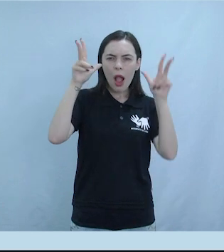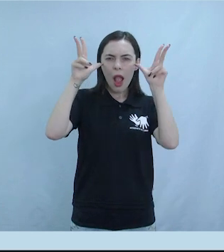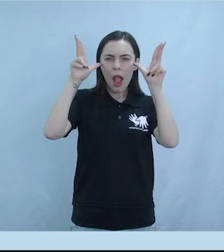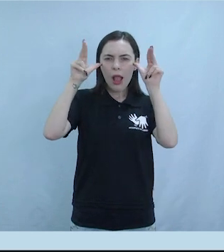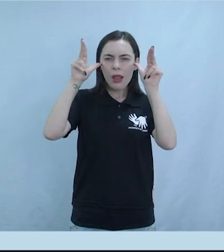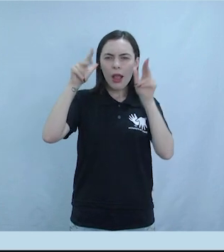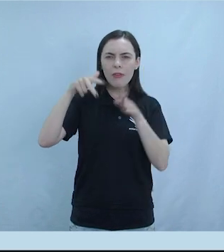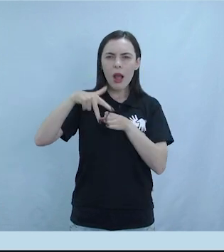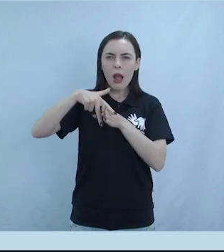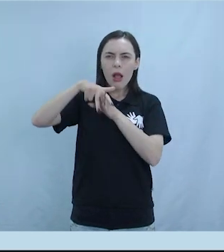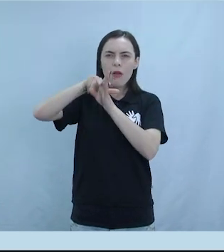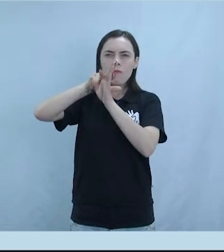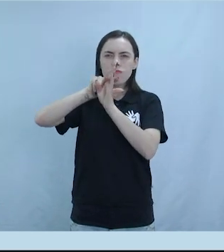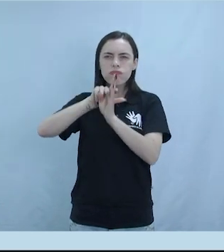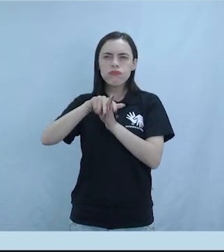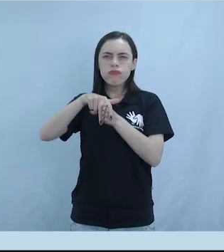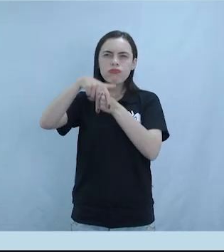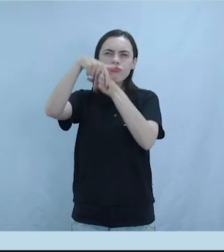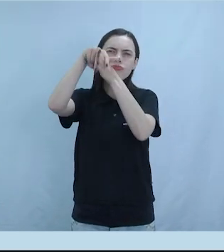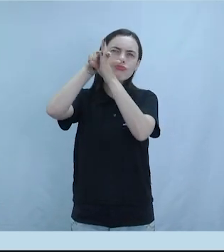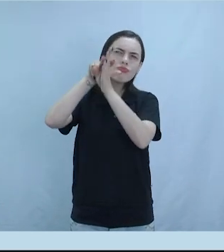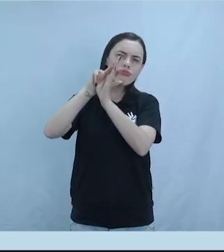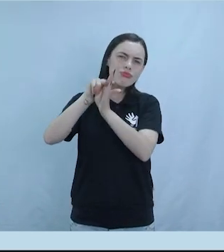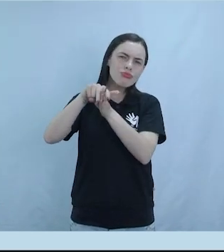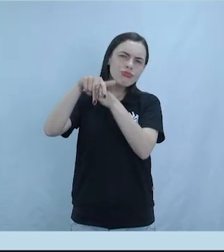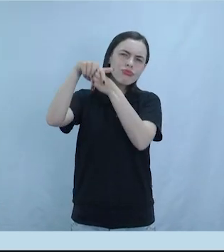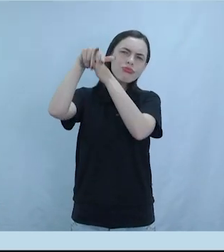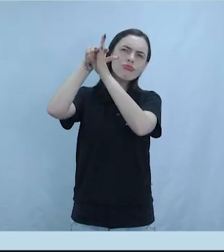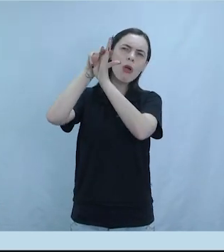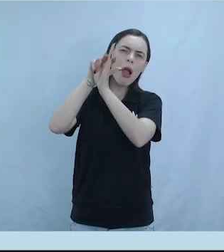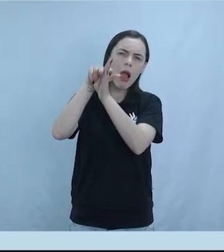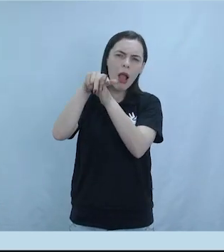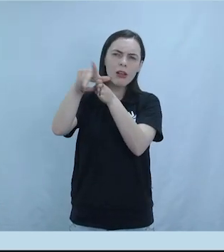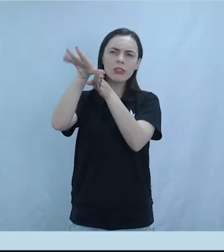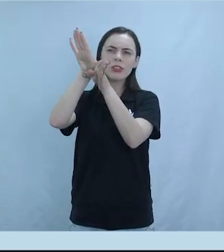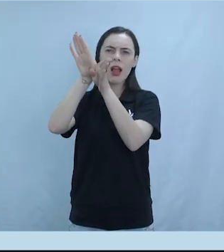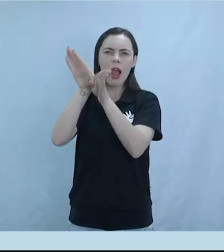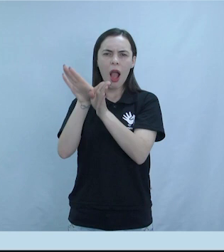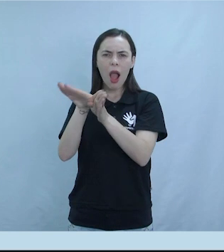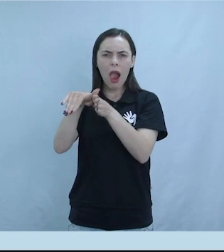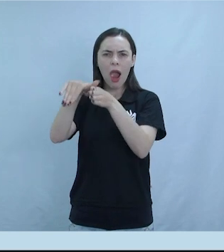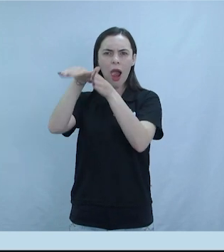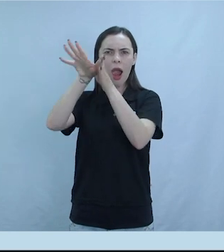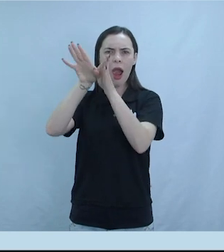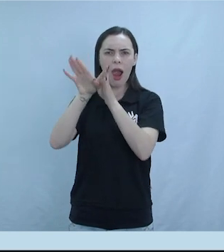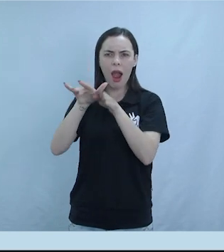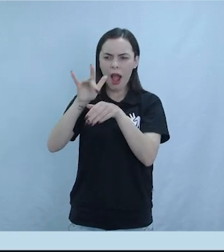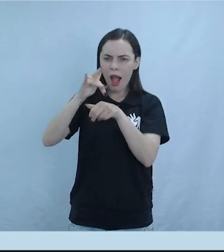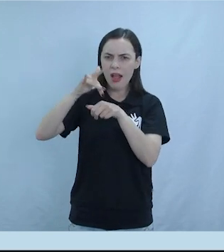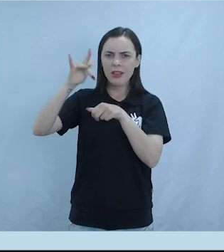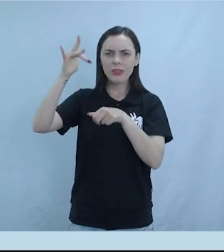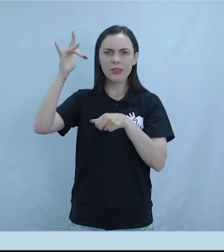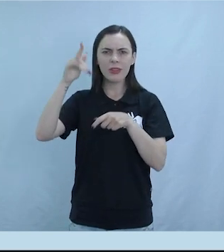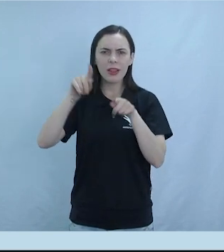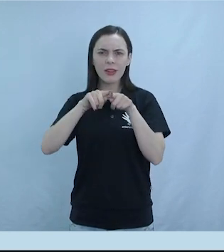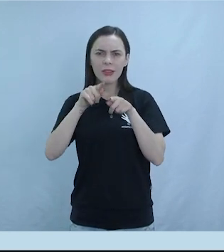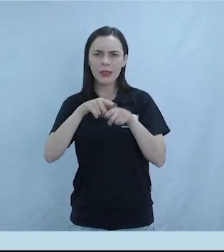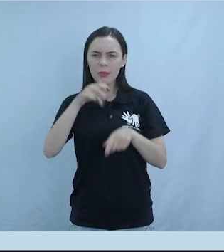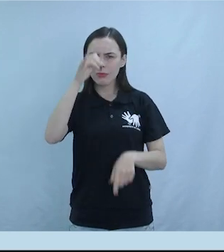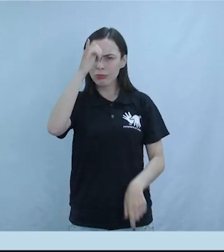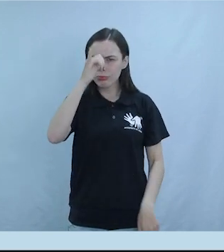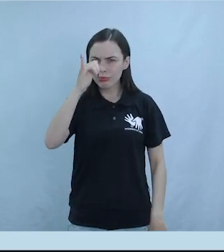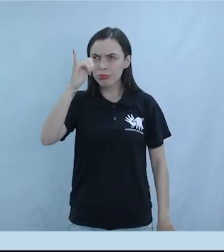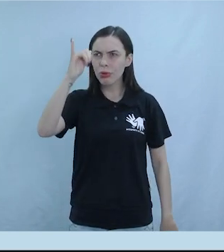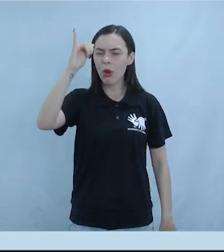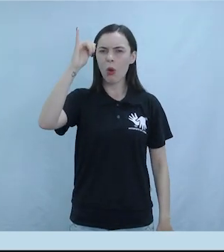num gigantesco cavalo voador, com asas douradas e um chifre de